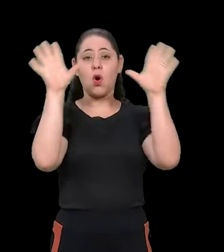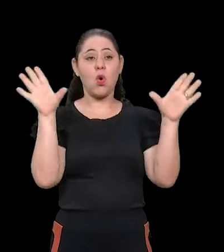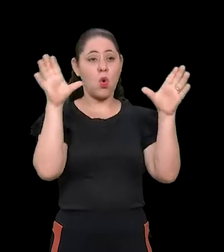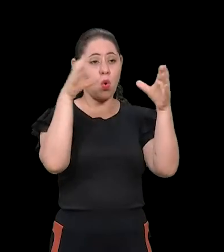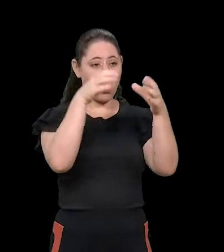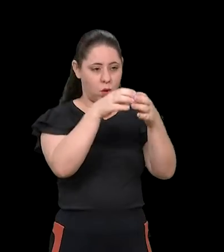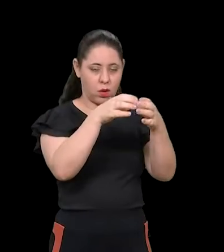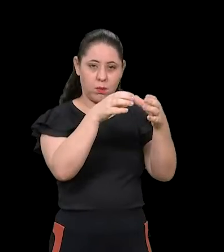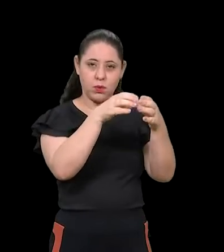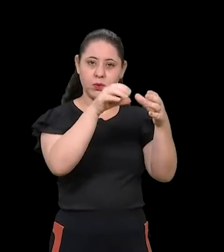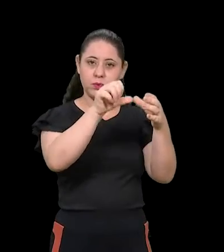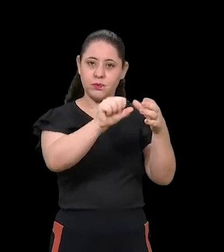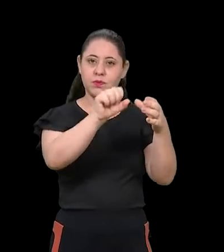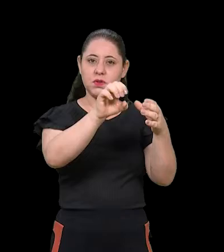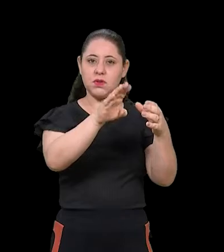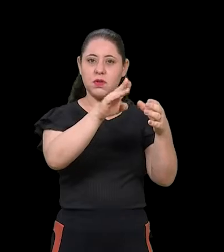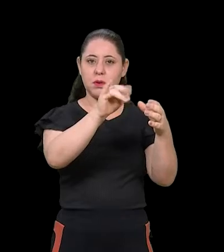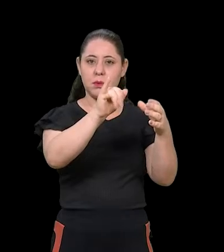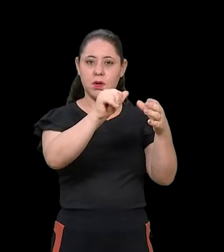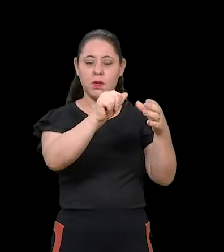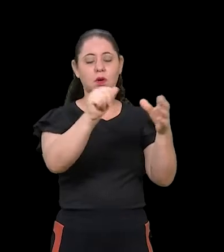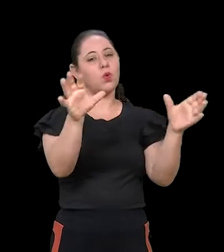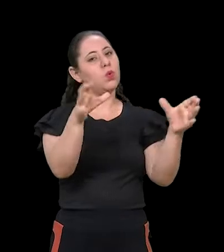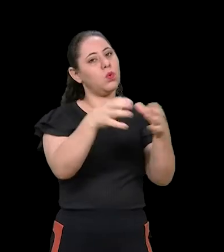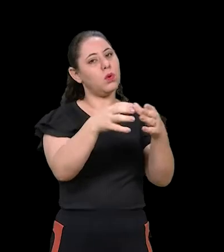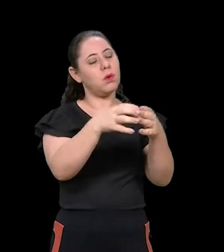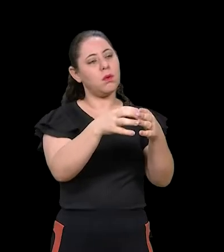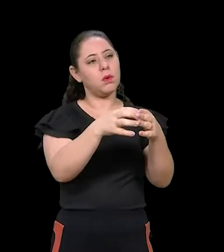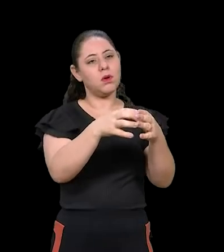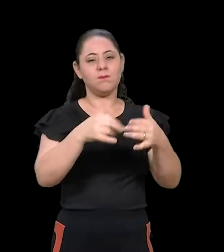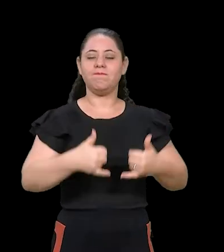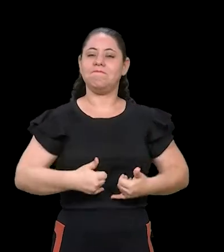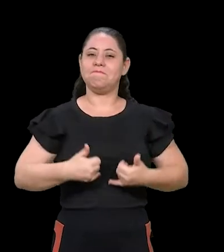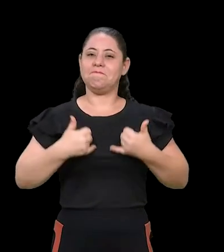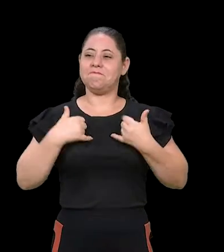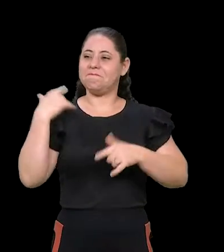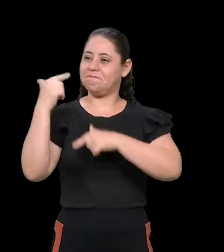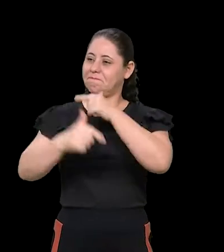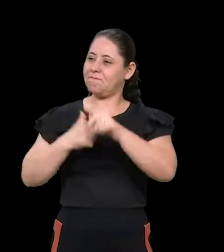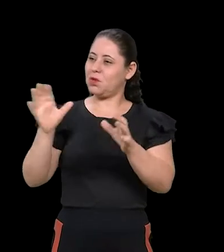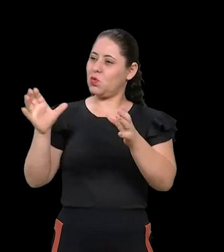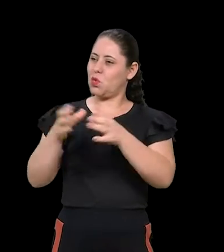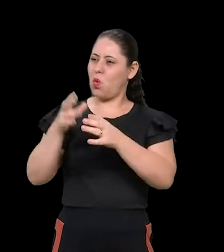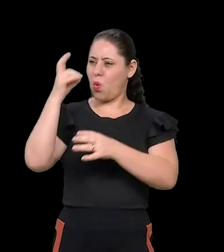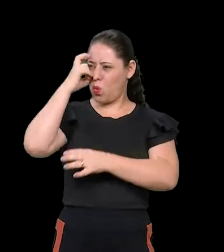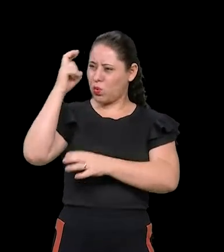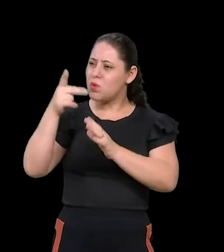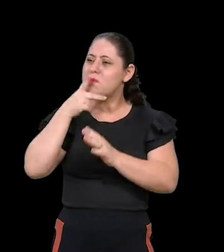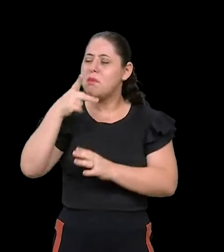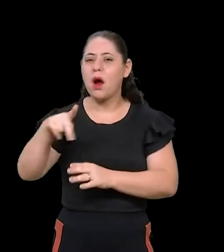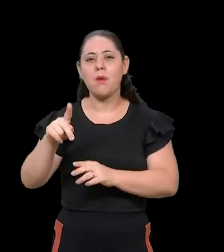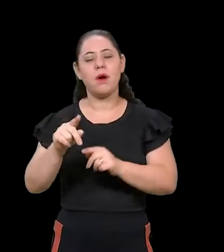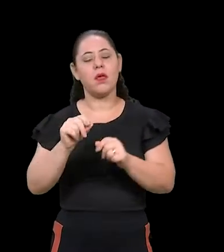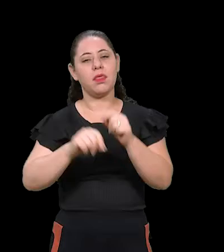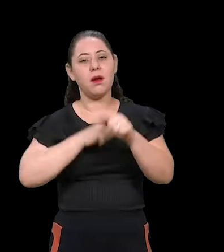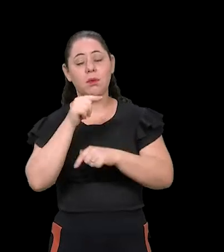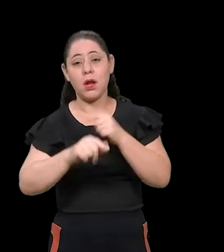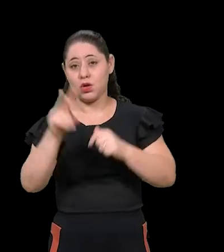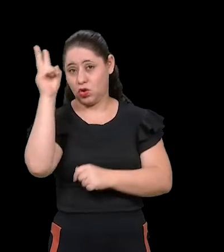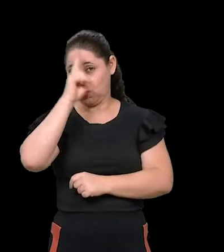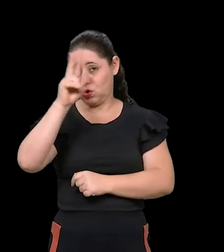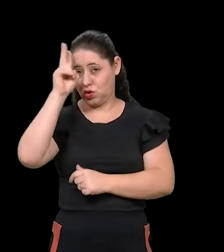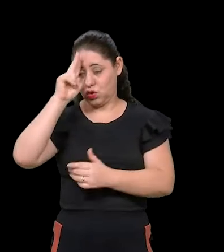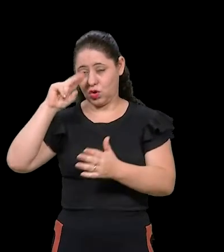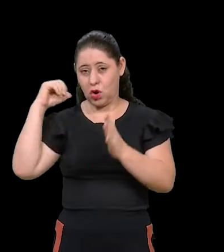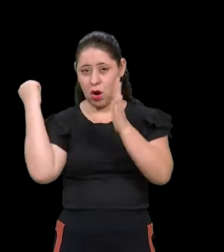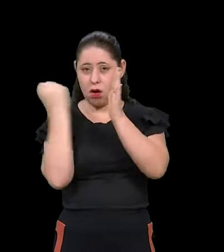que colocar muito claro, é uma equipe, né, o Sebrae é uma grande equipe, é um pessoal que dá muito orgulho de trabalhar, é uma cultura muito legal de